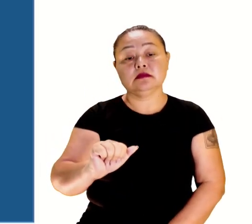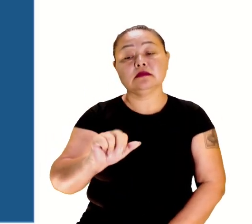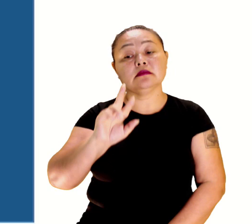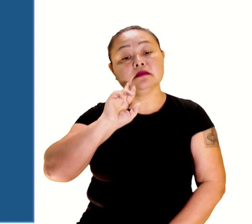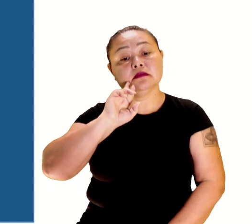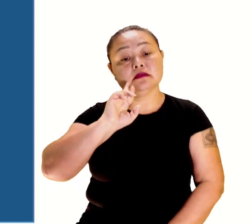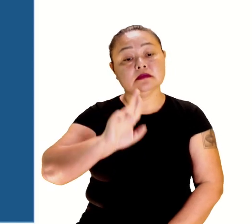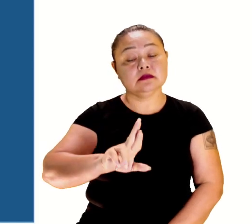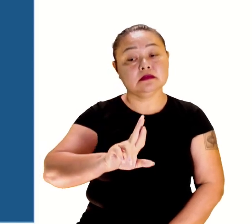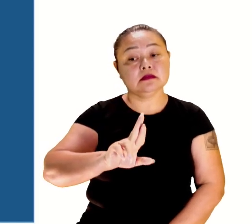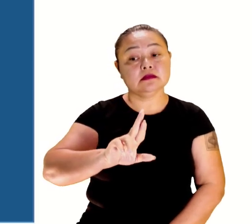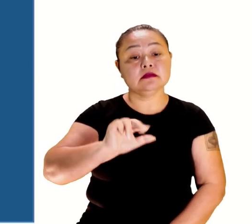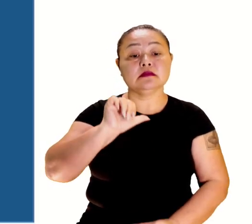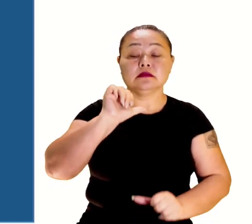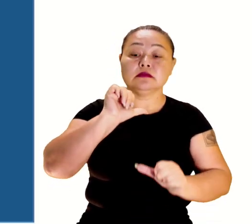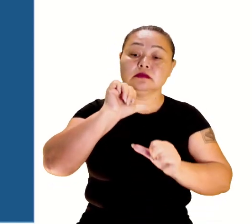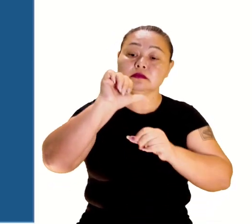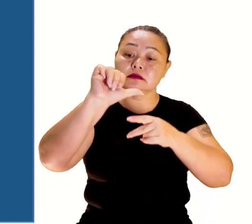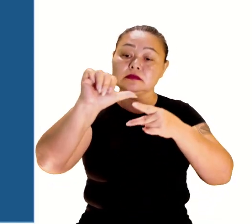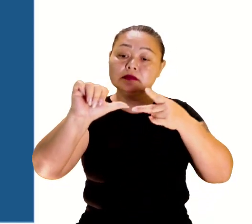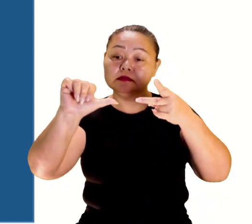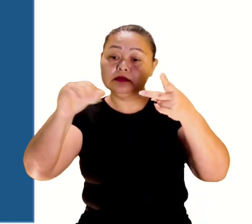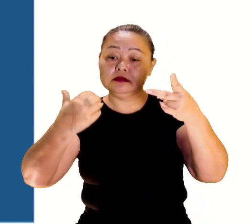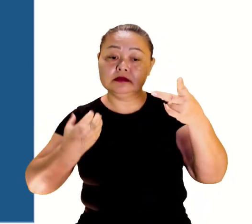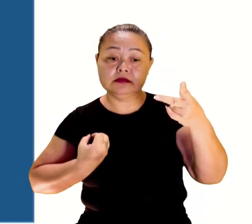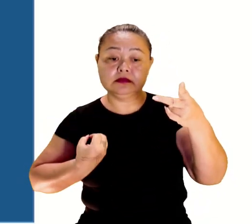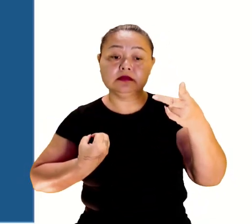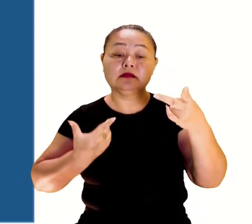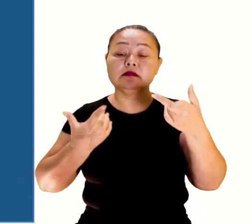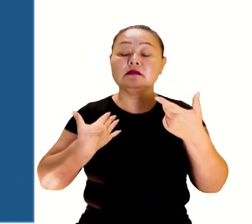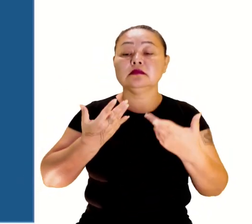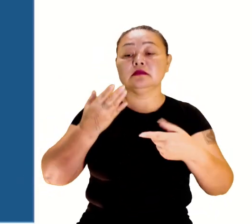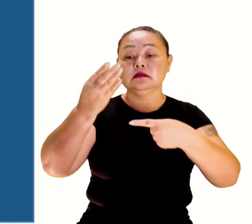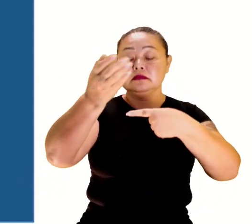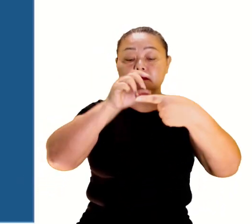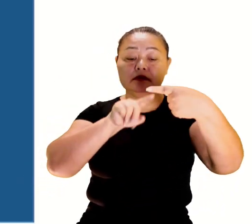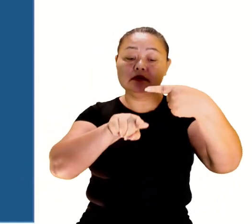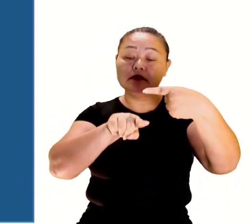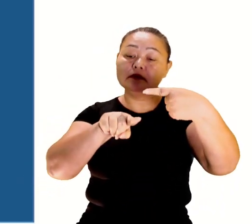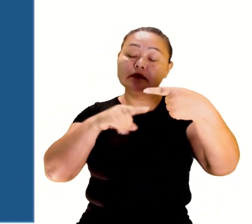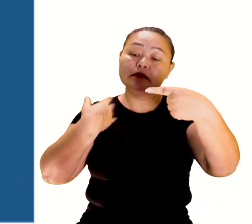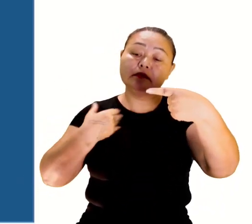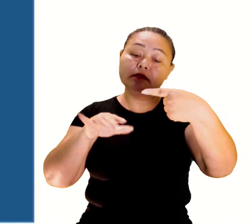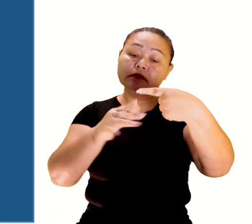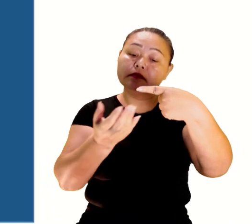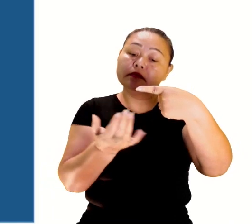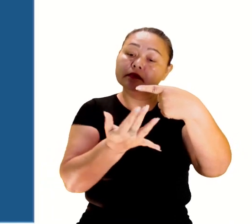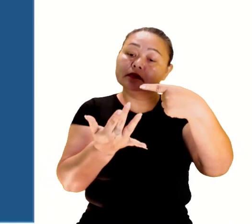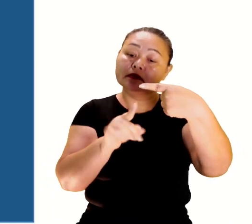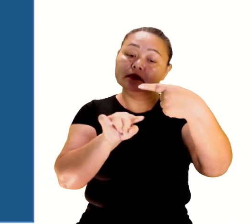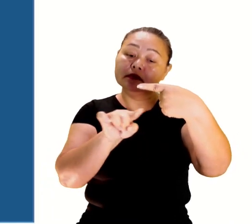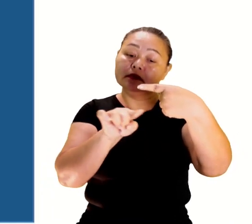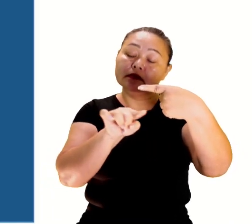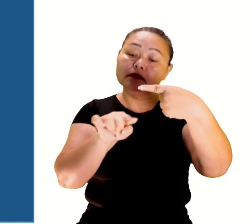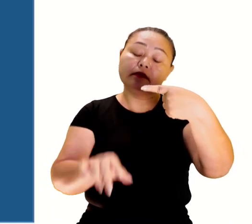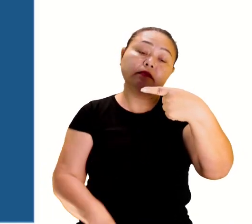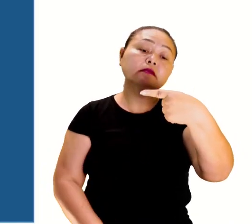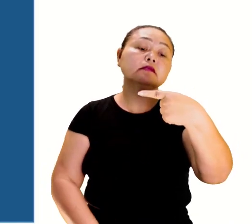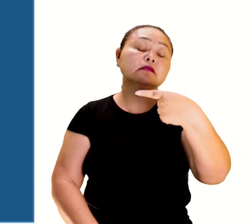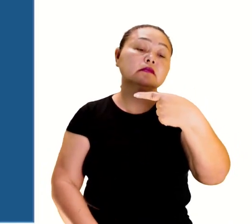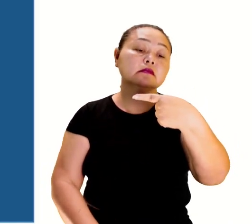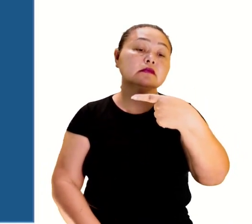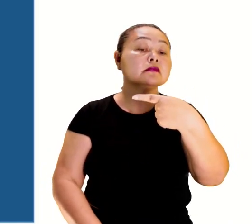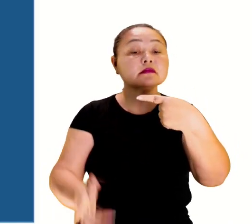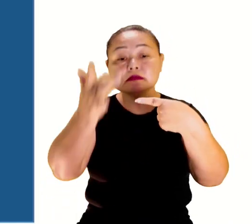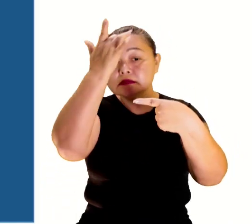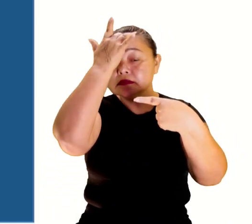de resultado, é chamado de variante ou é chamado de numerador? Tá fácil,